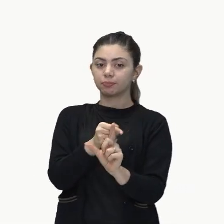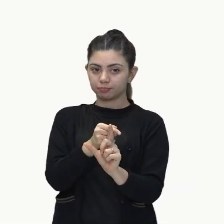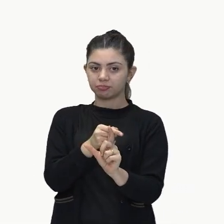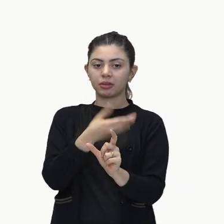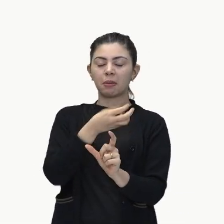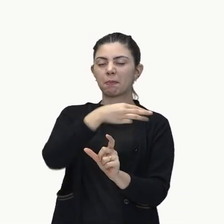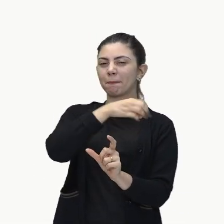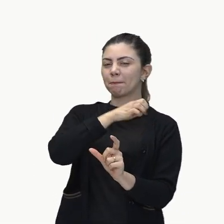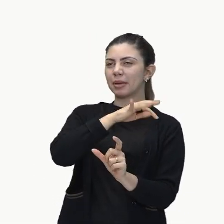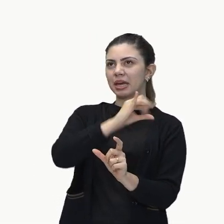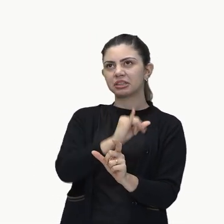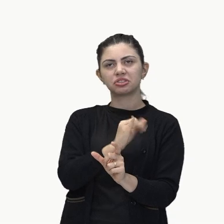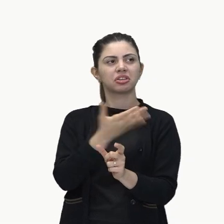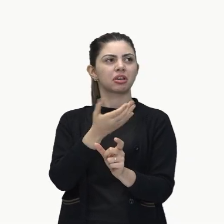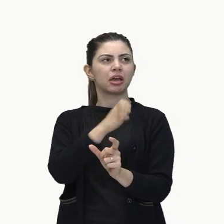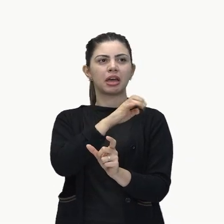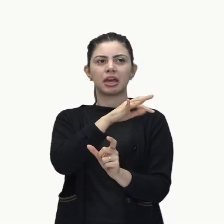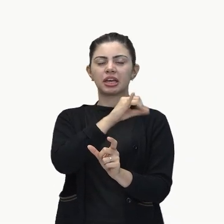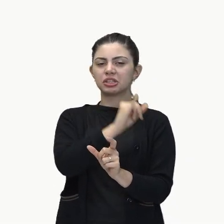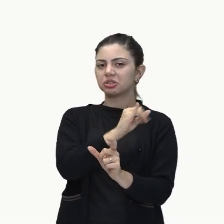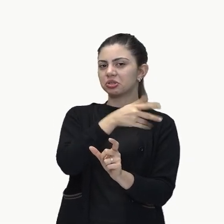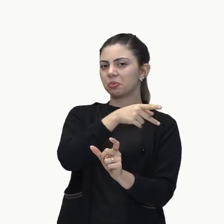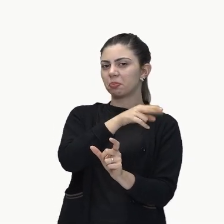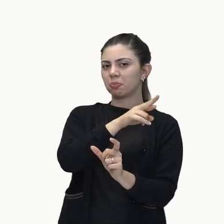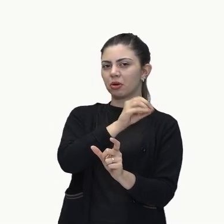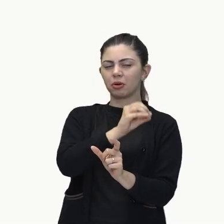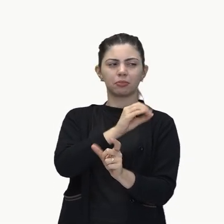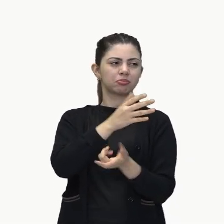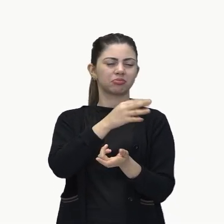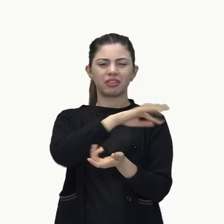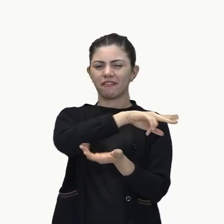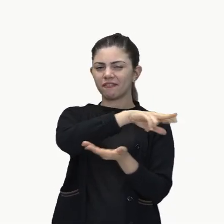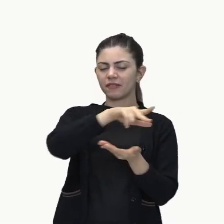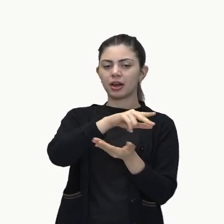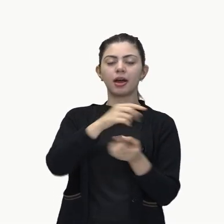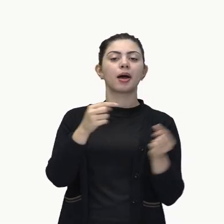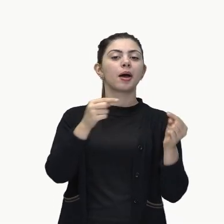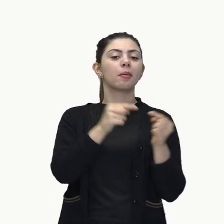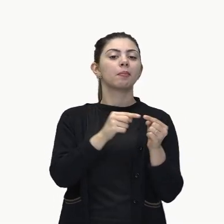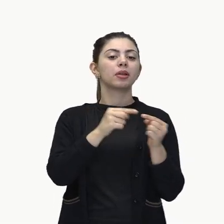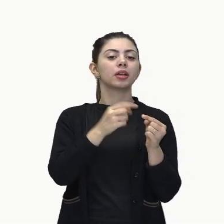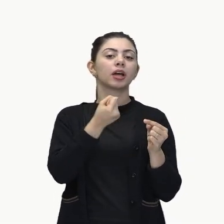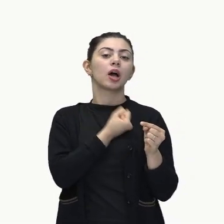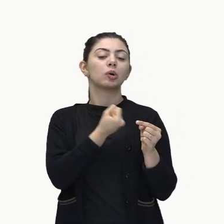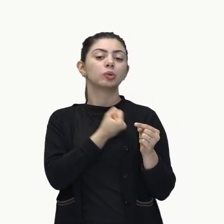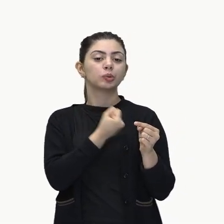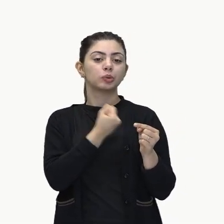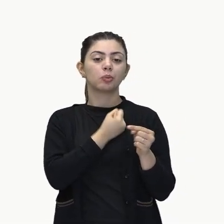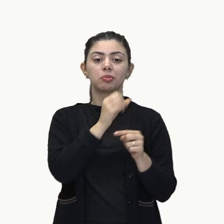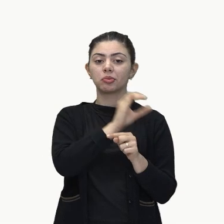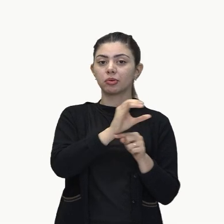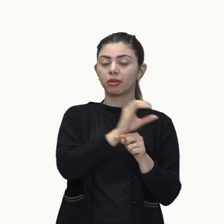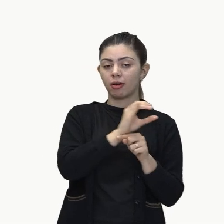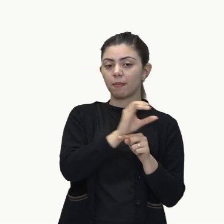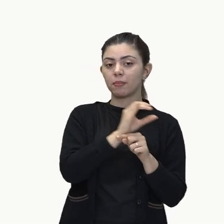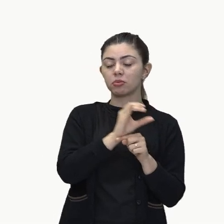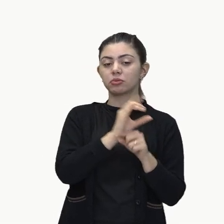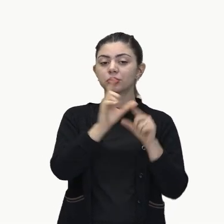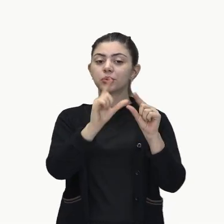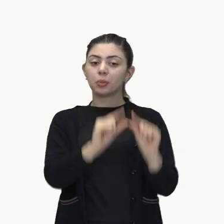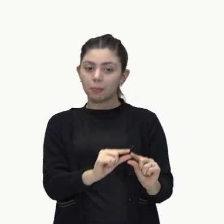met, et, prop, but, que indica o número de carbonos do menor radical, ou seja,